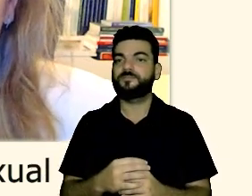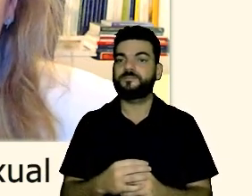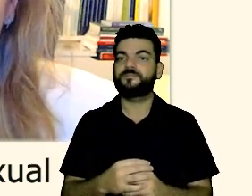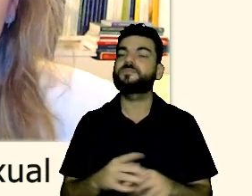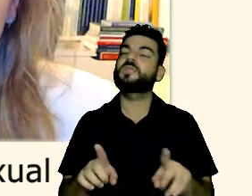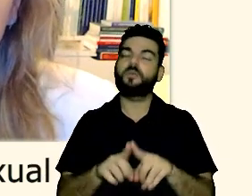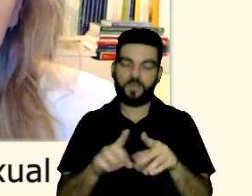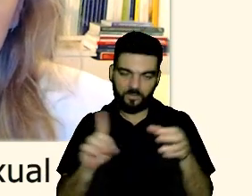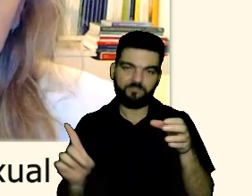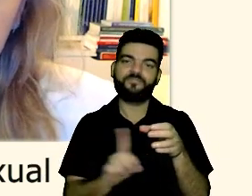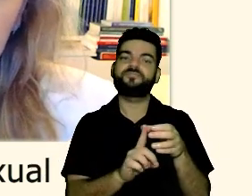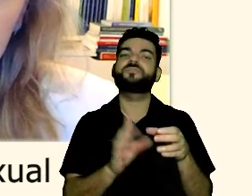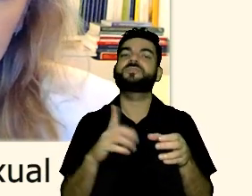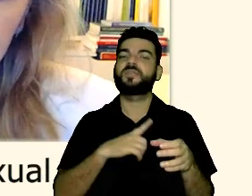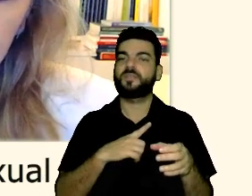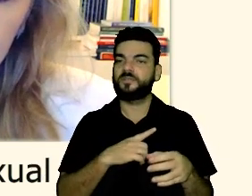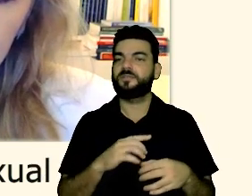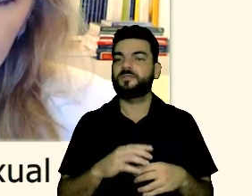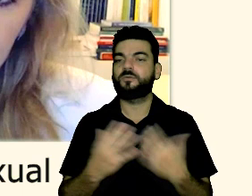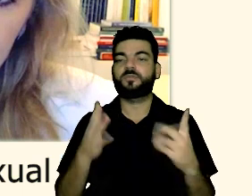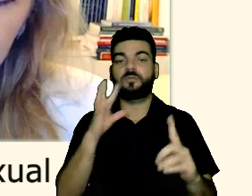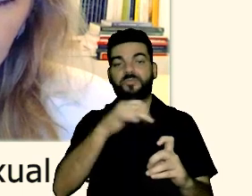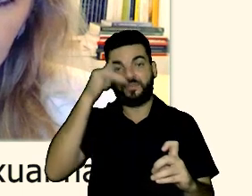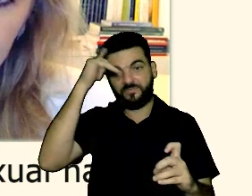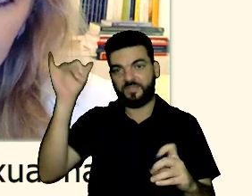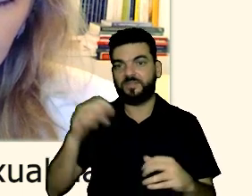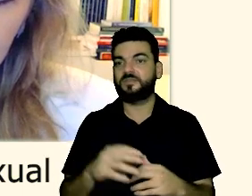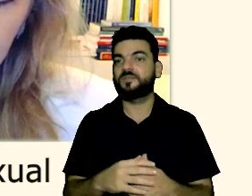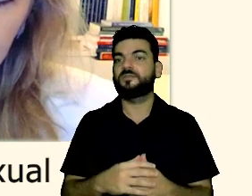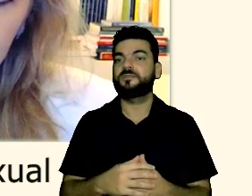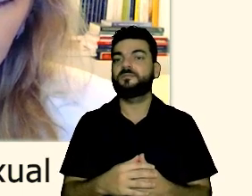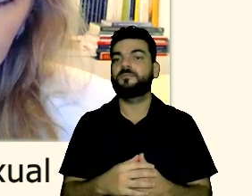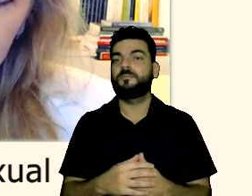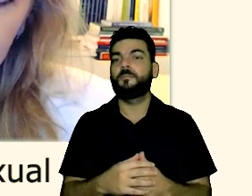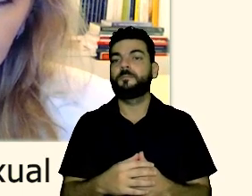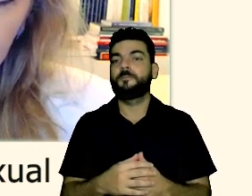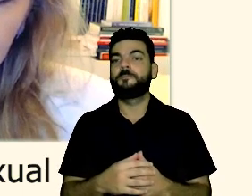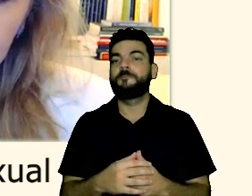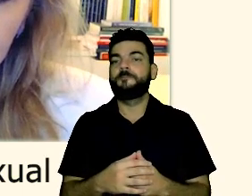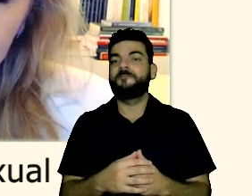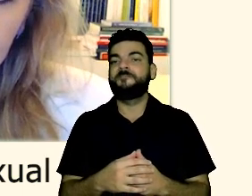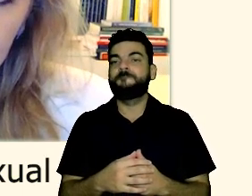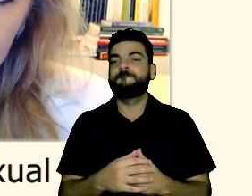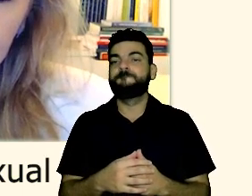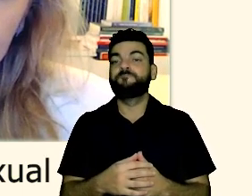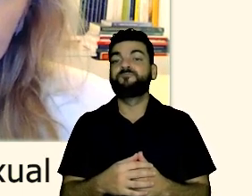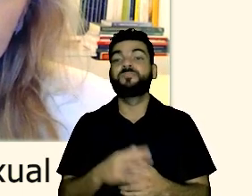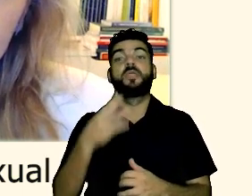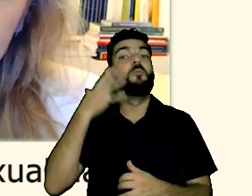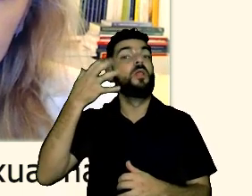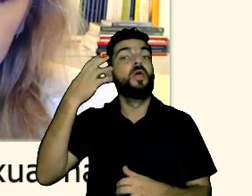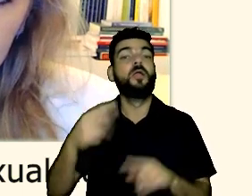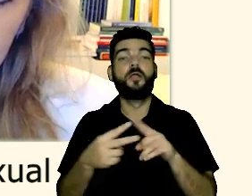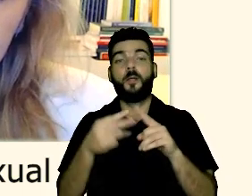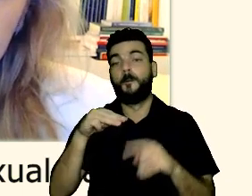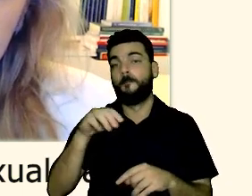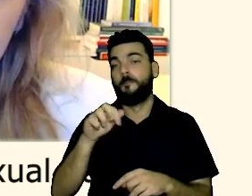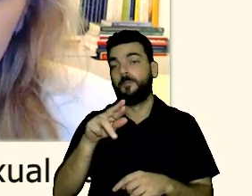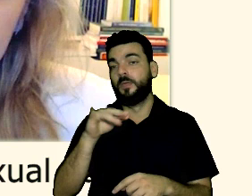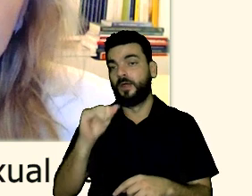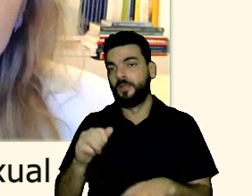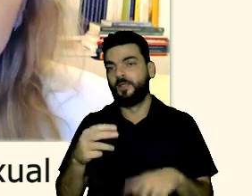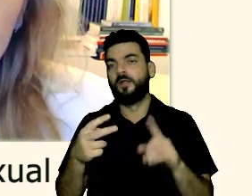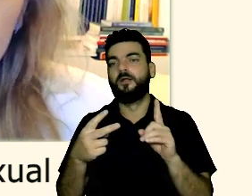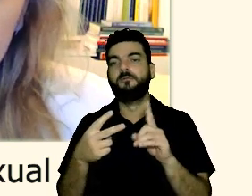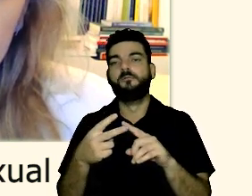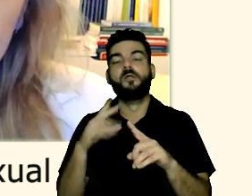Quem presidirá a mesa é a doutora Inês Virgínia Prado Soares, desembargadora federal do TRF3 e membro da Comissão de Prevenção e Enfrentamento